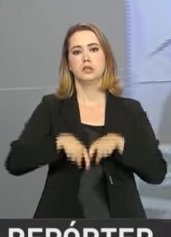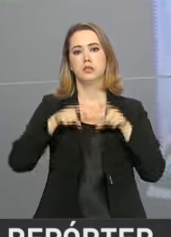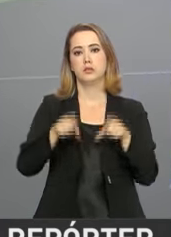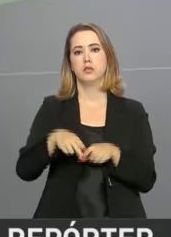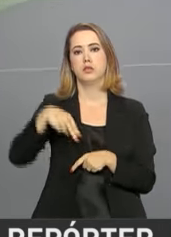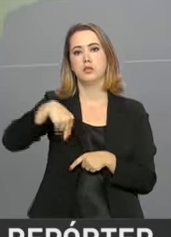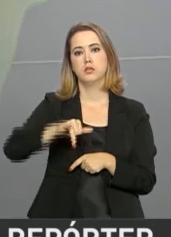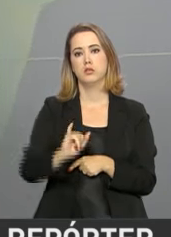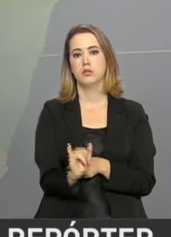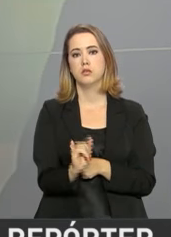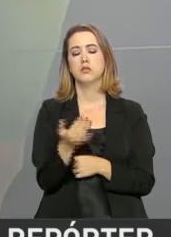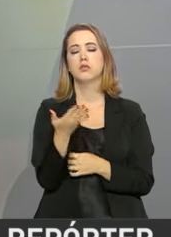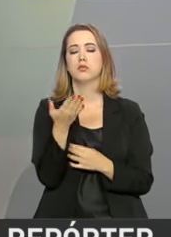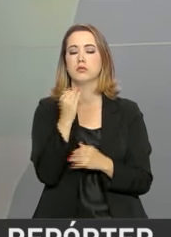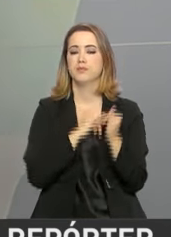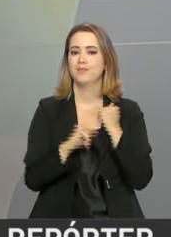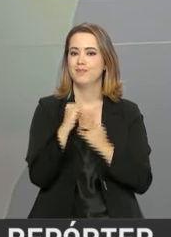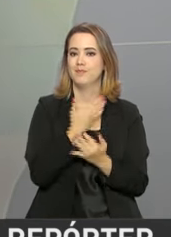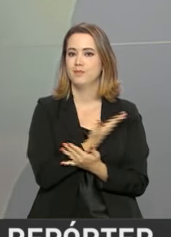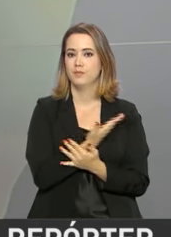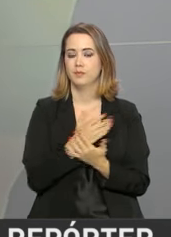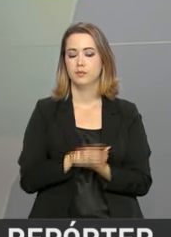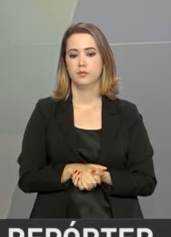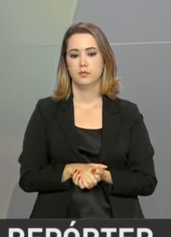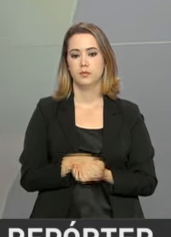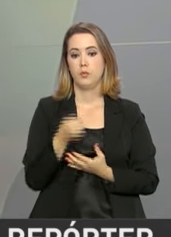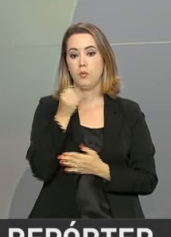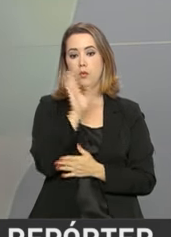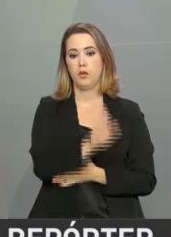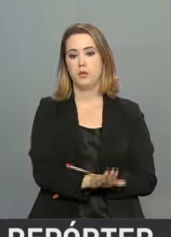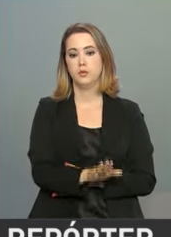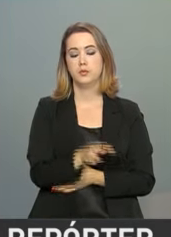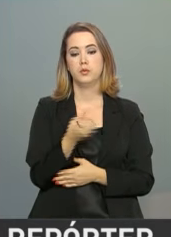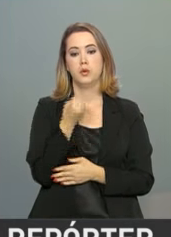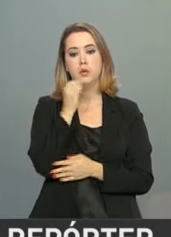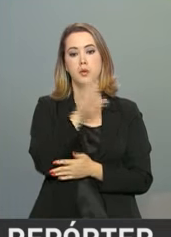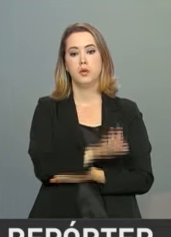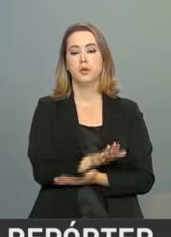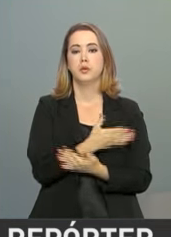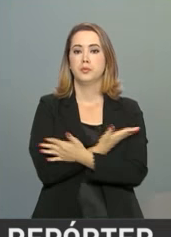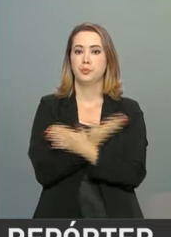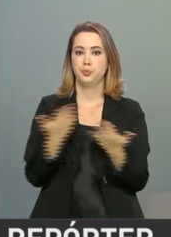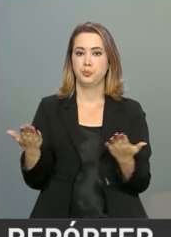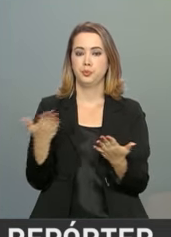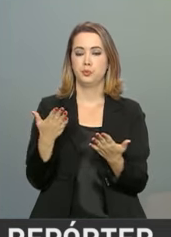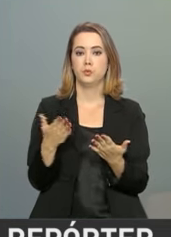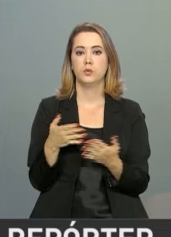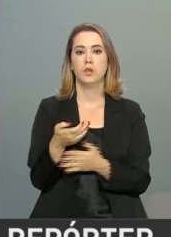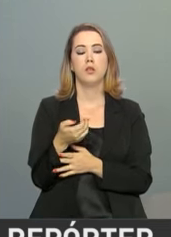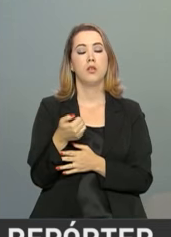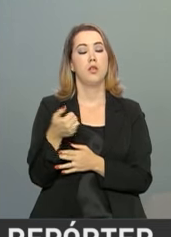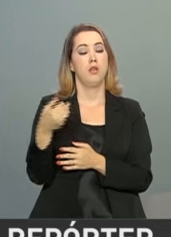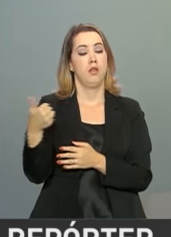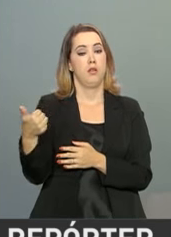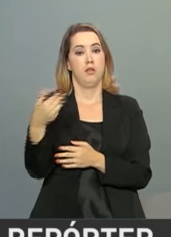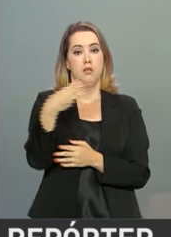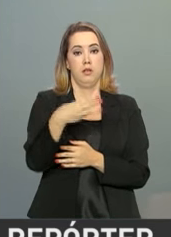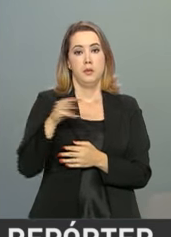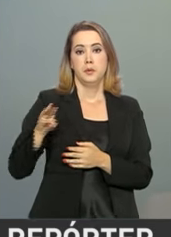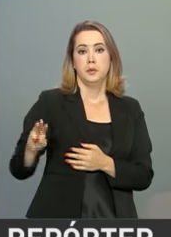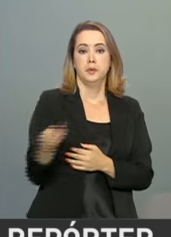tem outras informações pra gente. Olá, boa tarde, Nei. Boa tarde, Zé Luiz. Boa tarde a todos. Dos cerca de